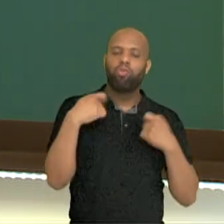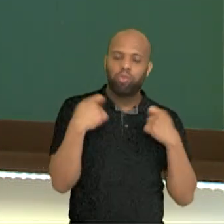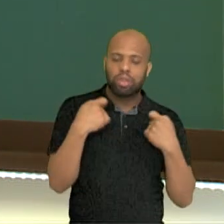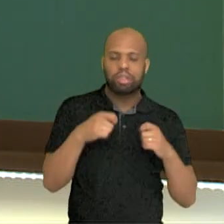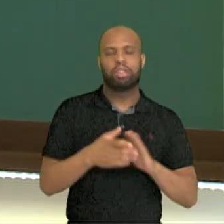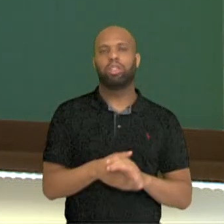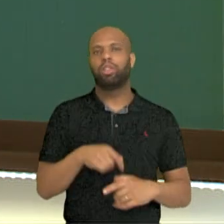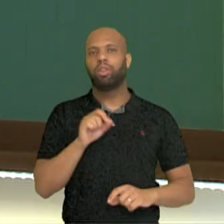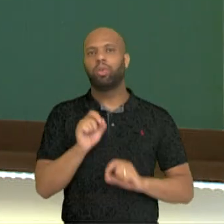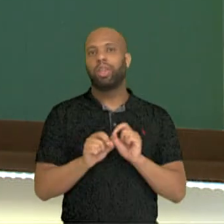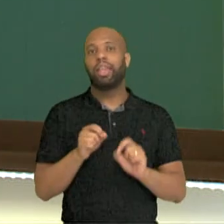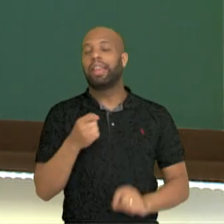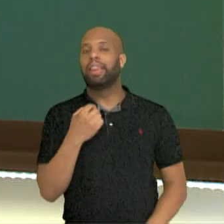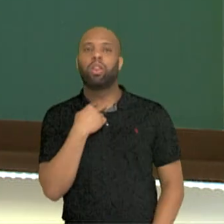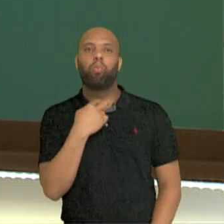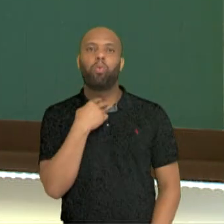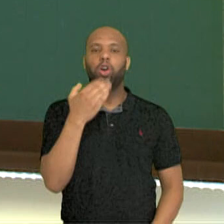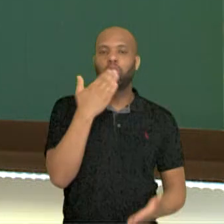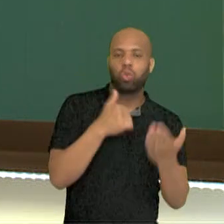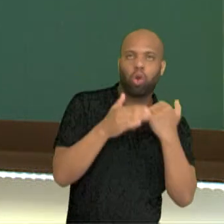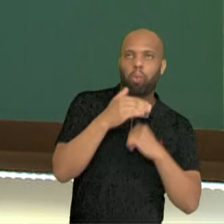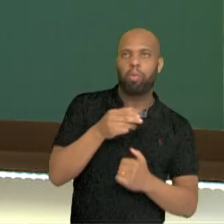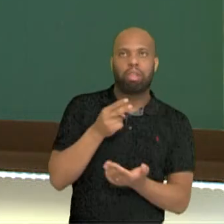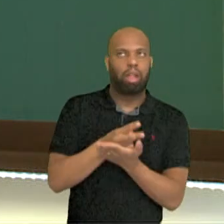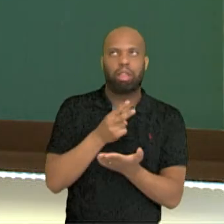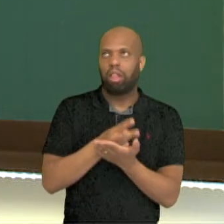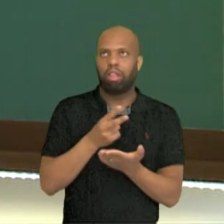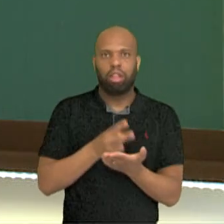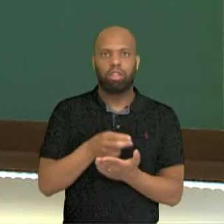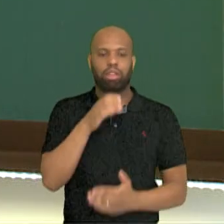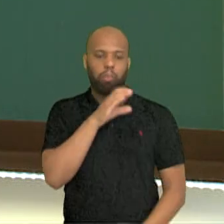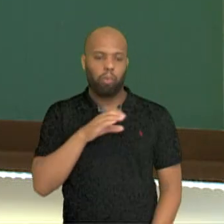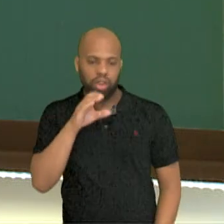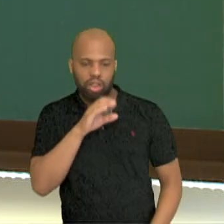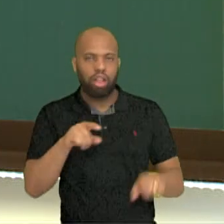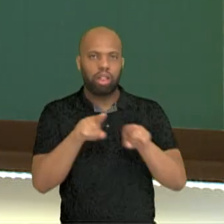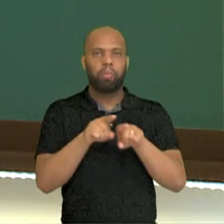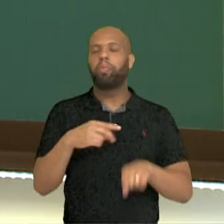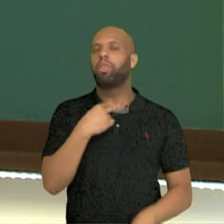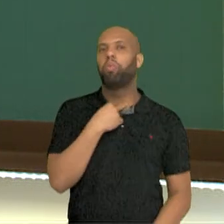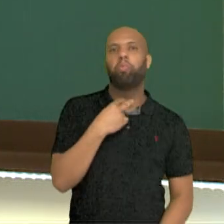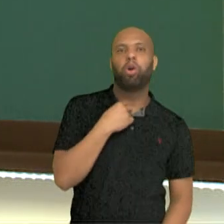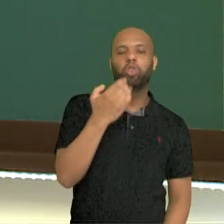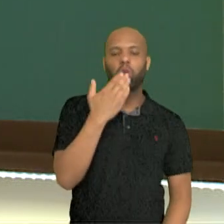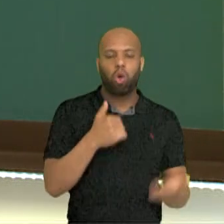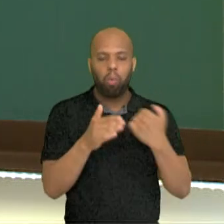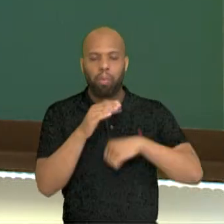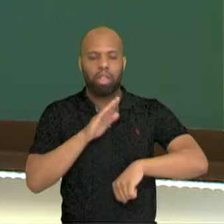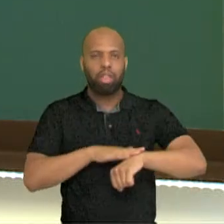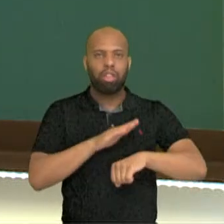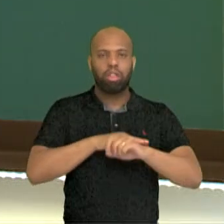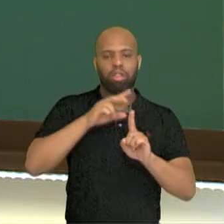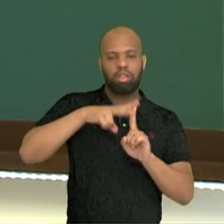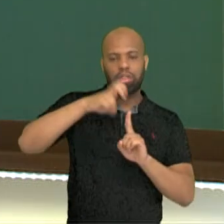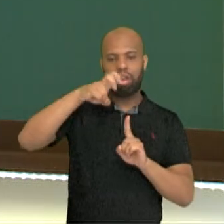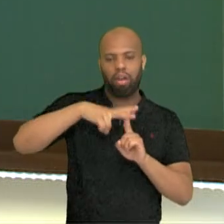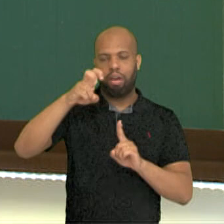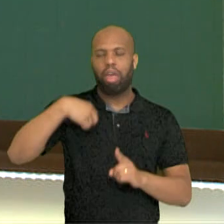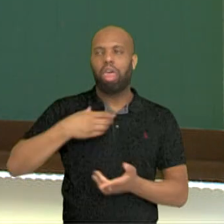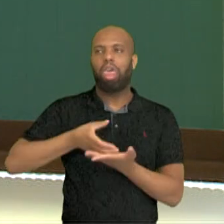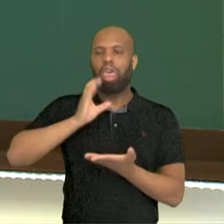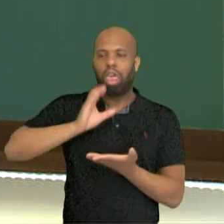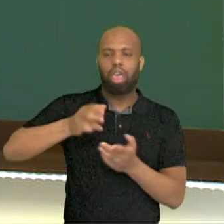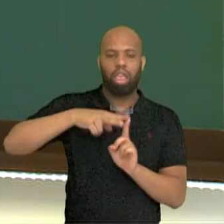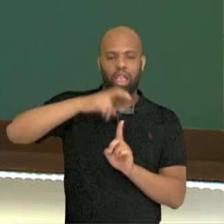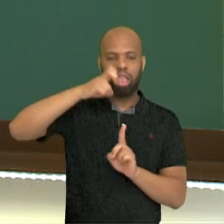não pode ingerir muito carboidrato, você não pode ingerir muito refrigerante. Nossa, mas eu só tomo refrigerante na